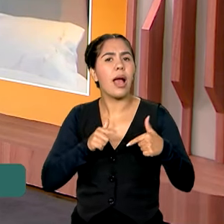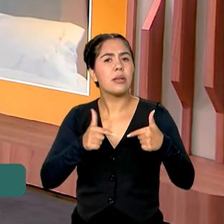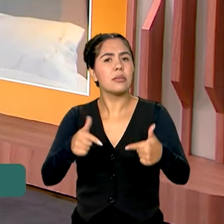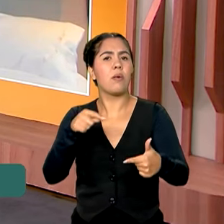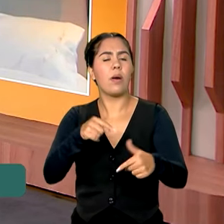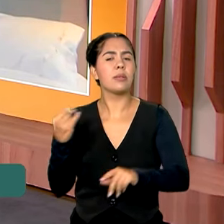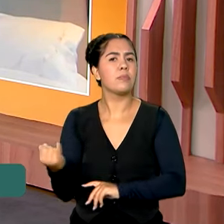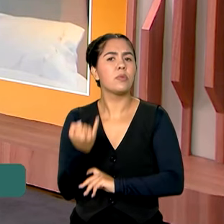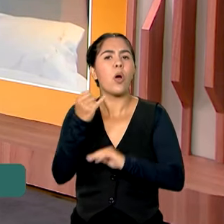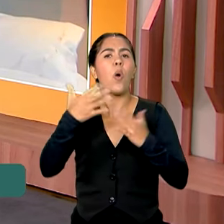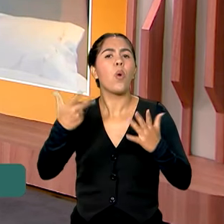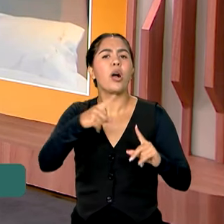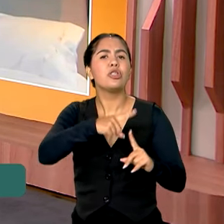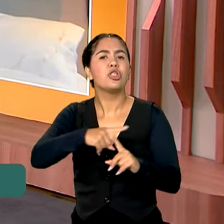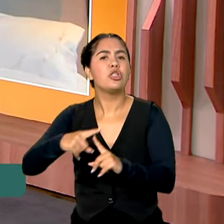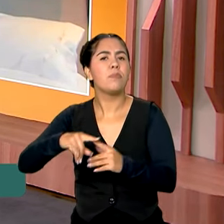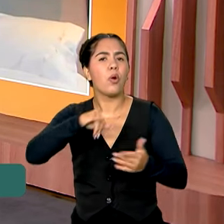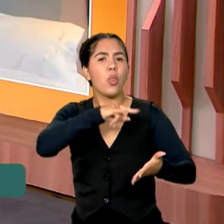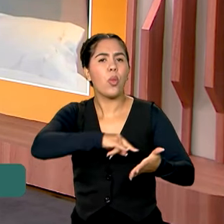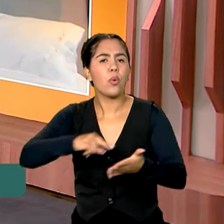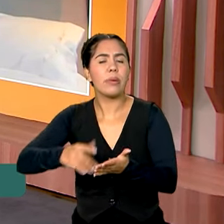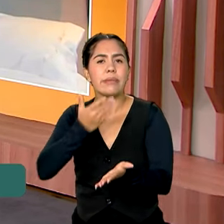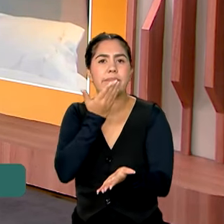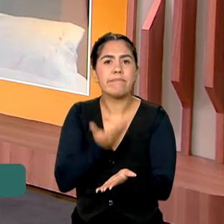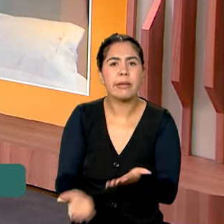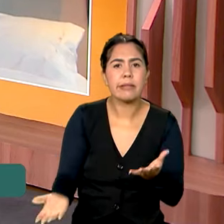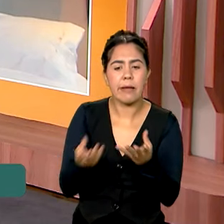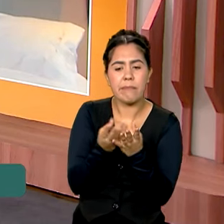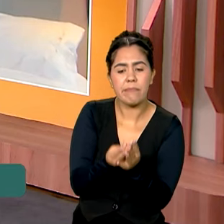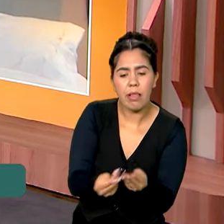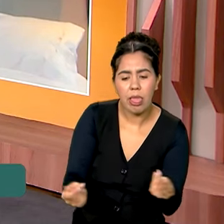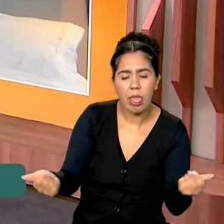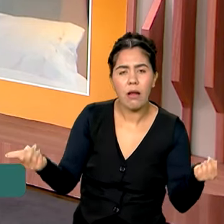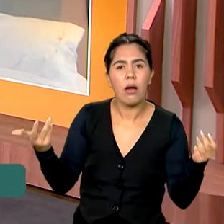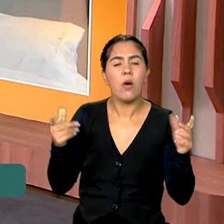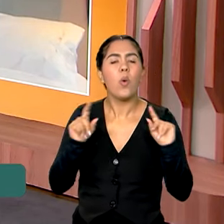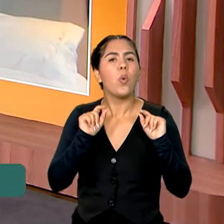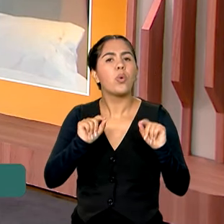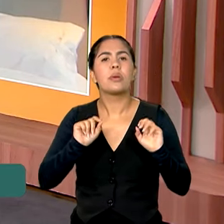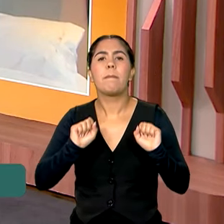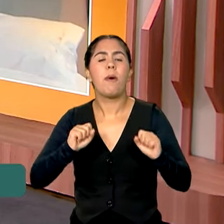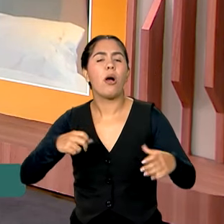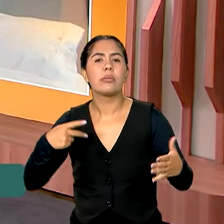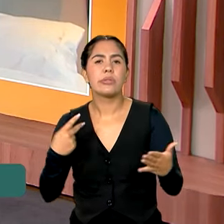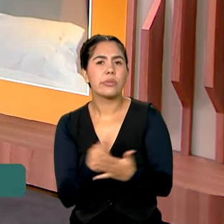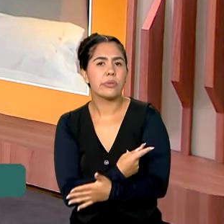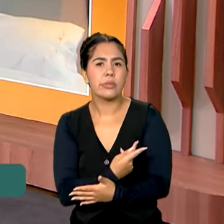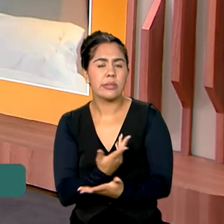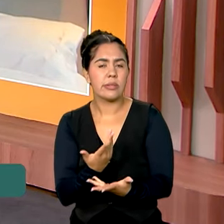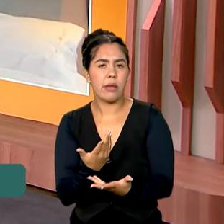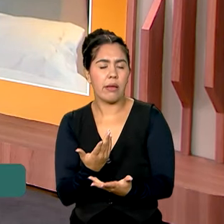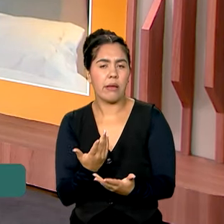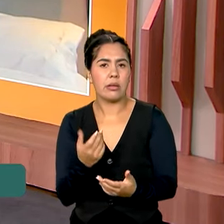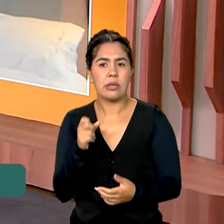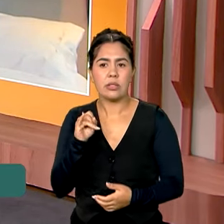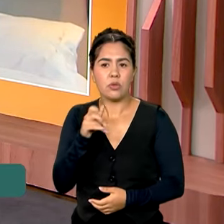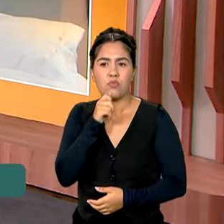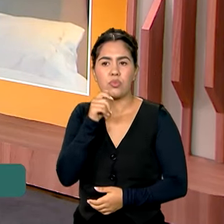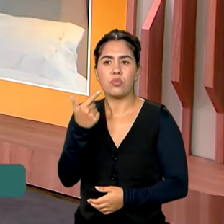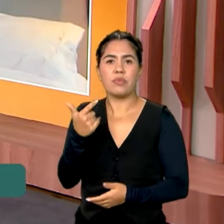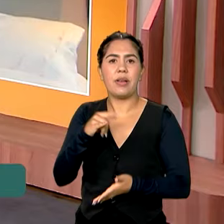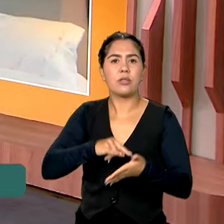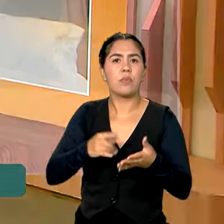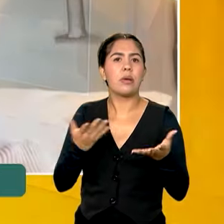de documentos que foram perdidos, diretora? E o que poderia acontecer se, enfim, nada fosse feito, se a gente não tivesse esses